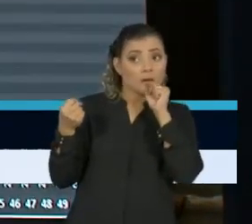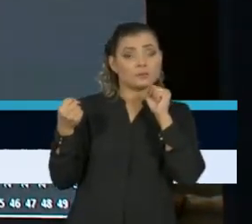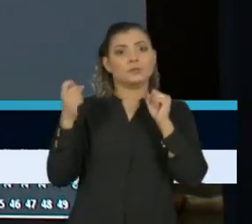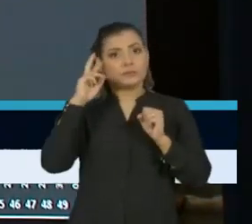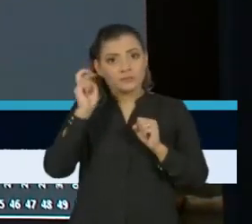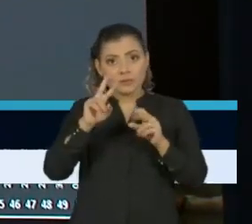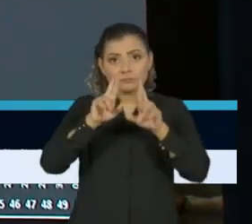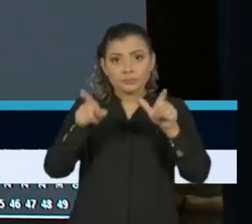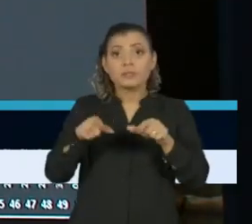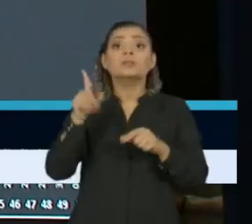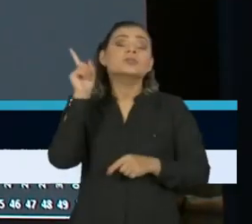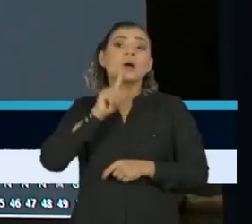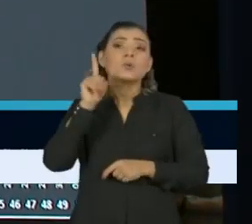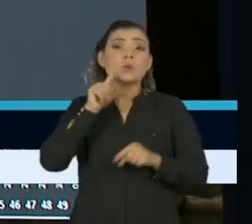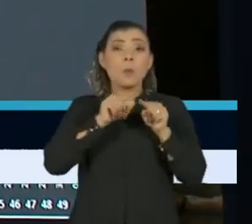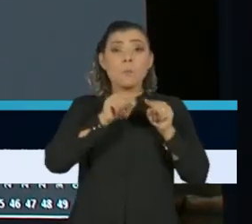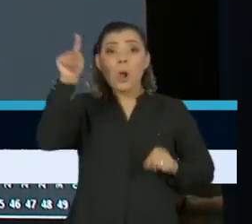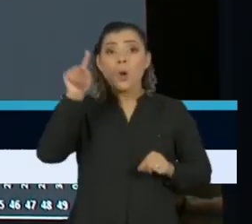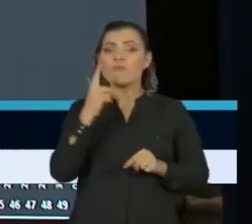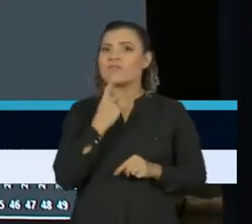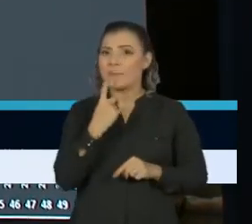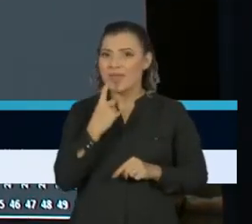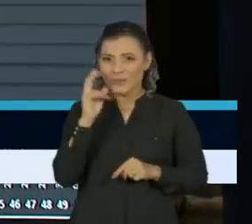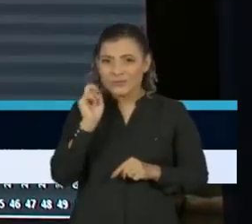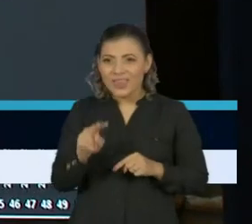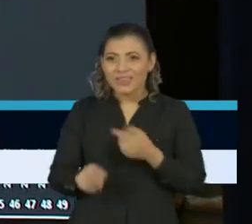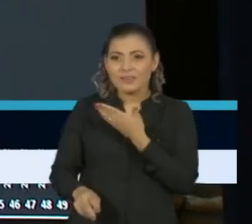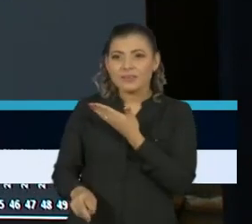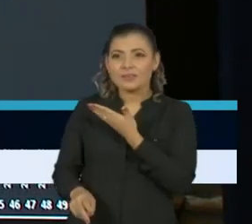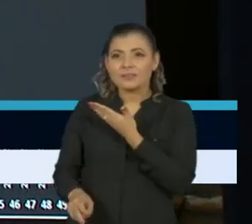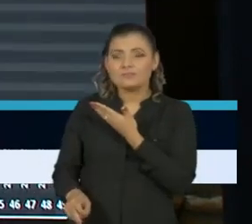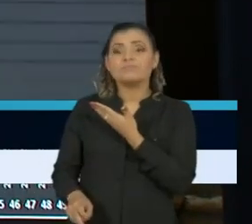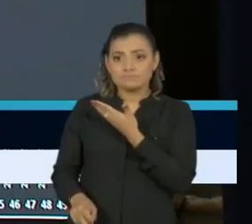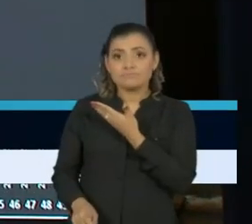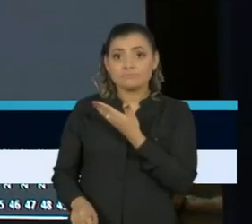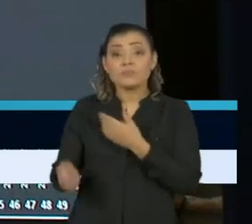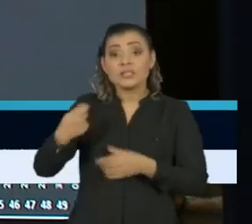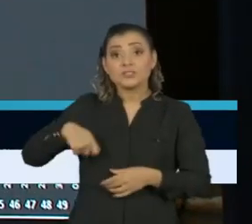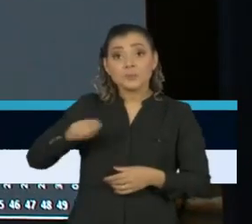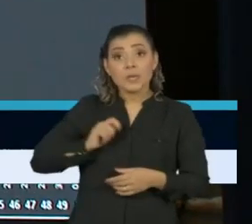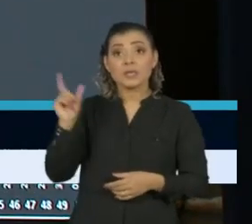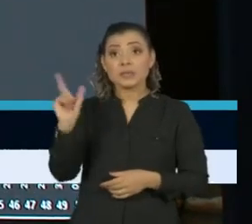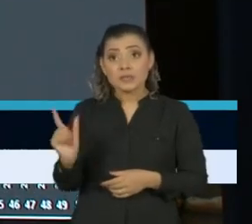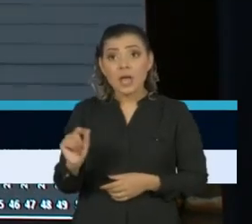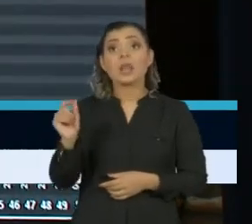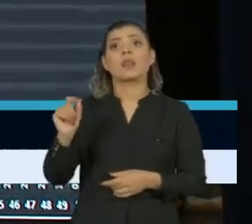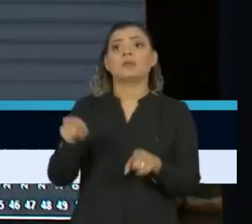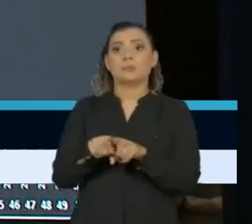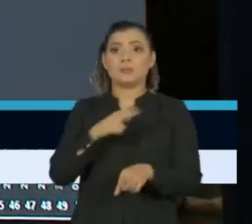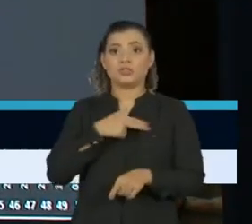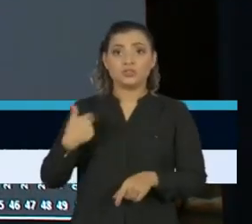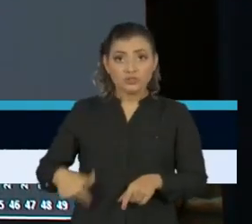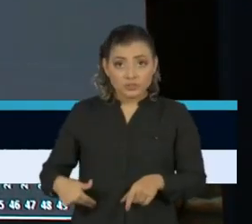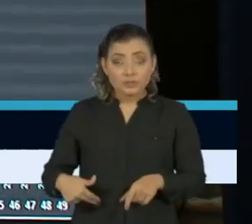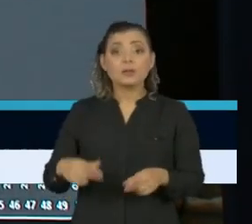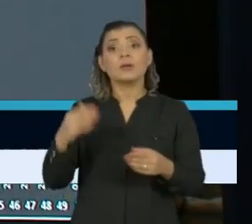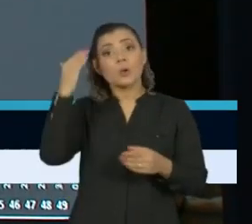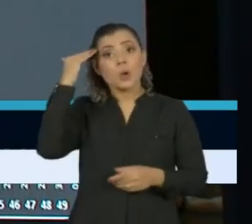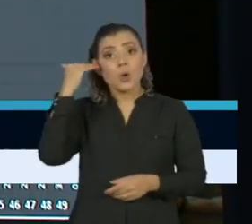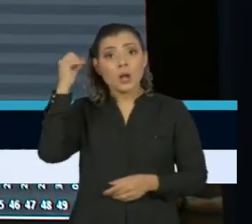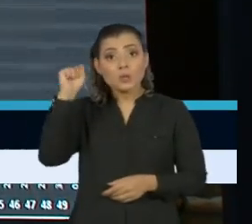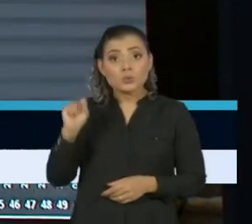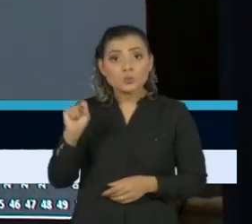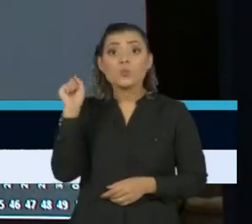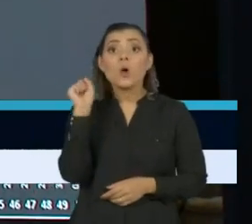Estados Unidos lá em cima, em vermelho, Espanha, Itália, a China, e a Coreia do Sul,